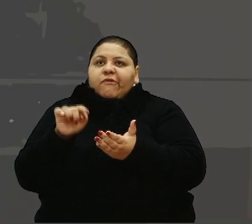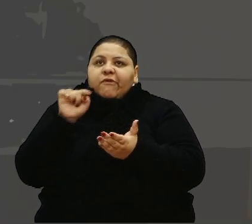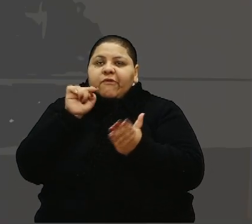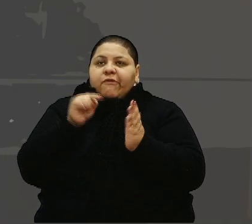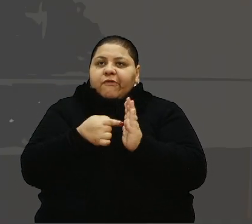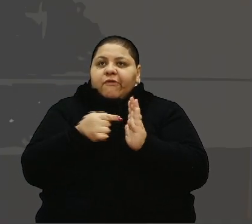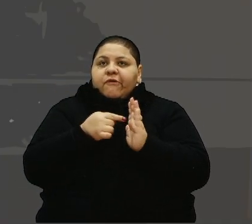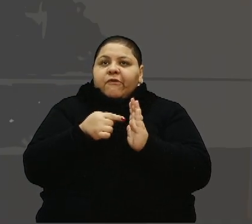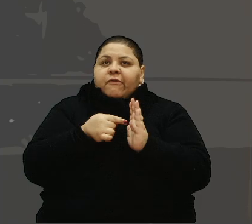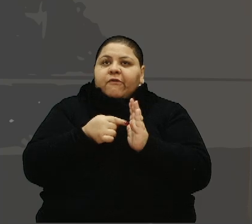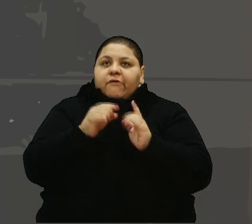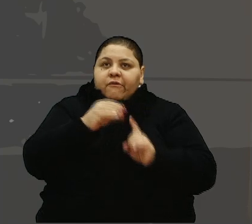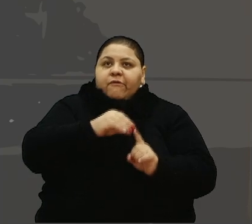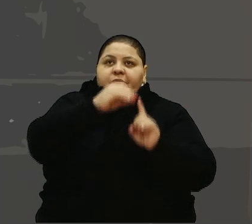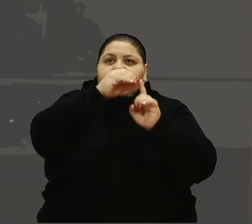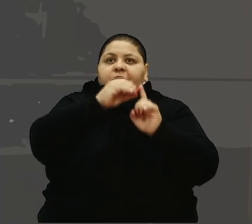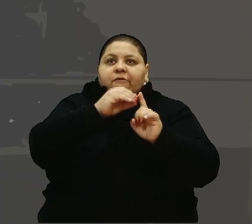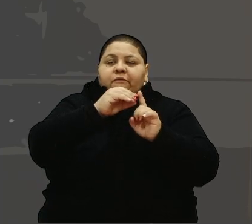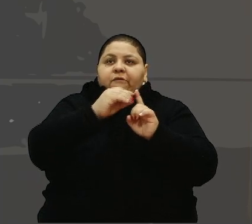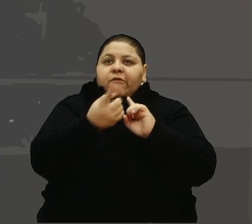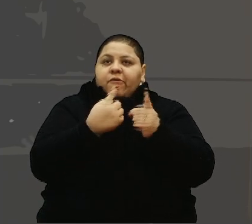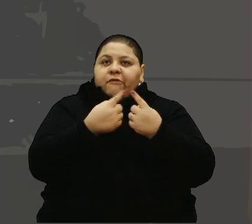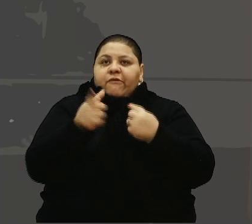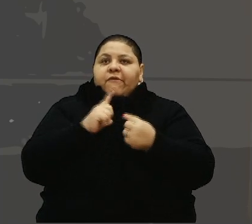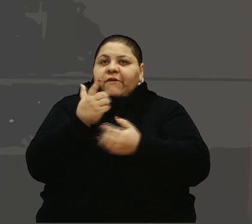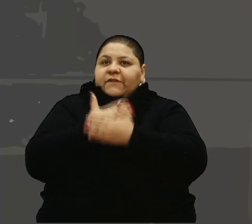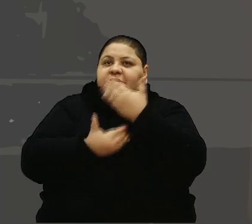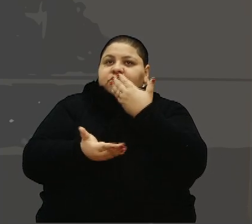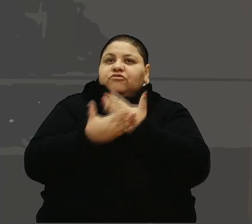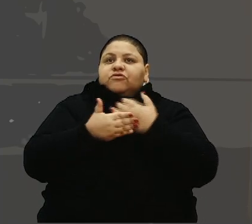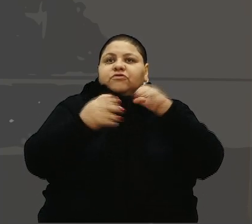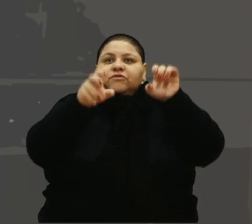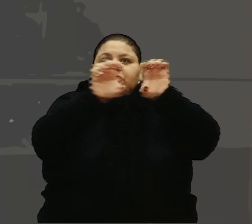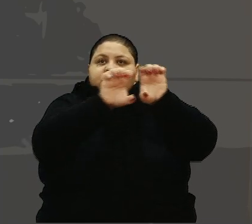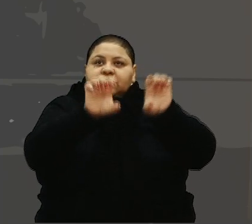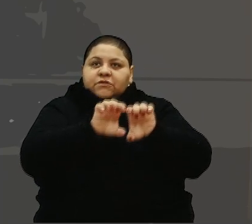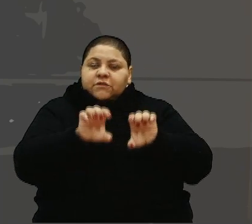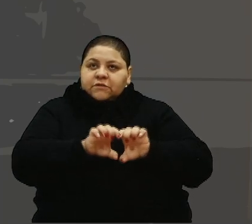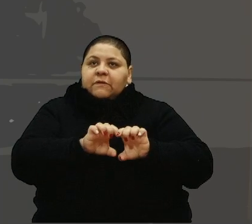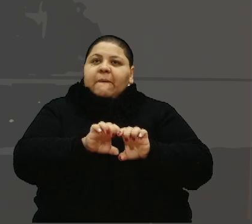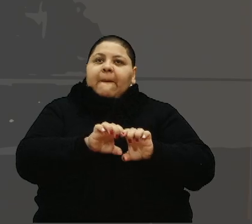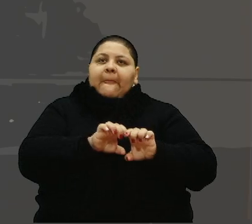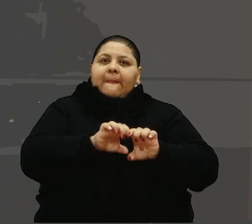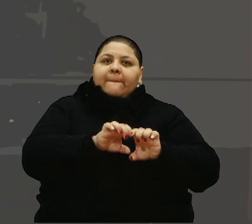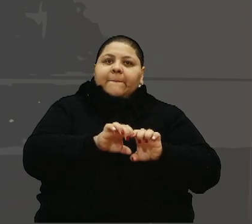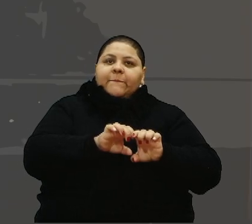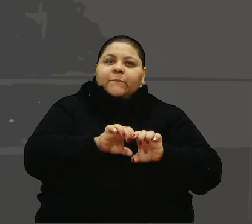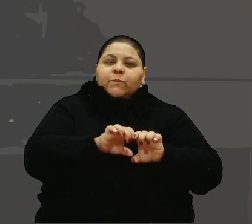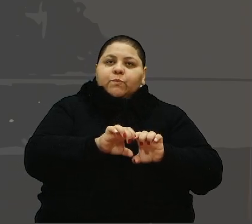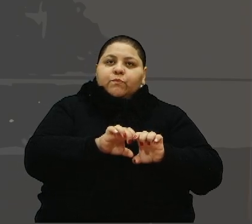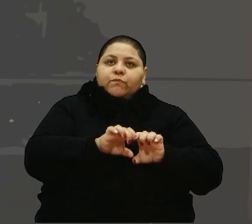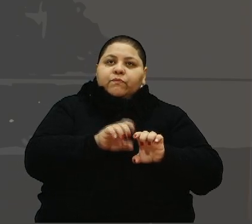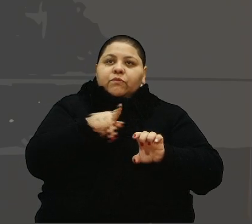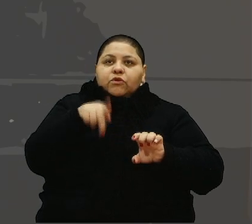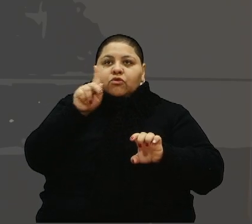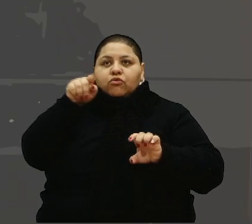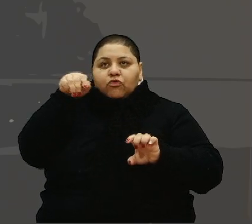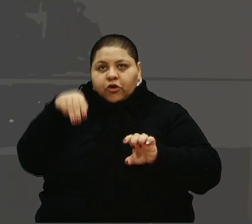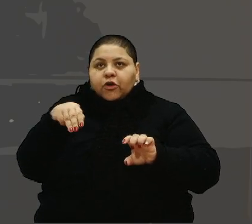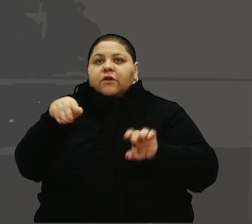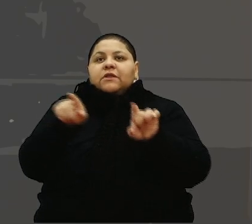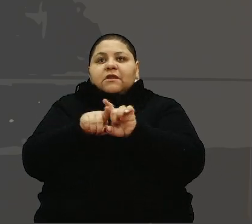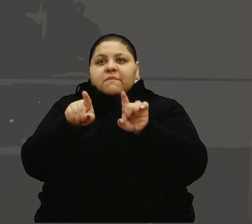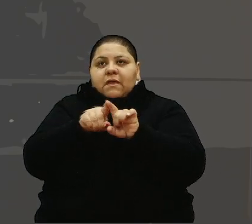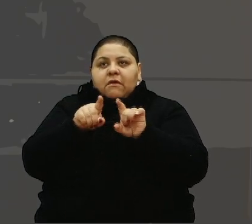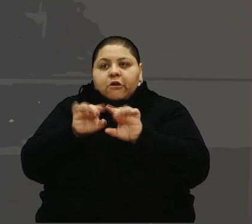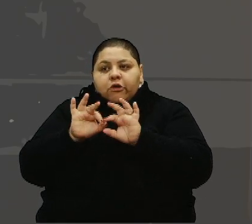principais estações de transbordo. Ali tem toda a infraestrutura viária, né? A quilometragem que